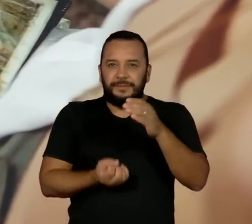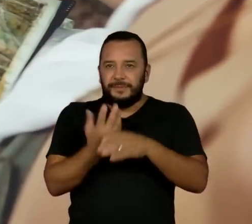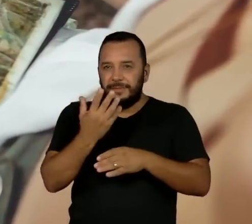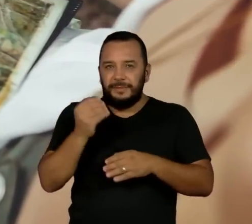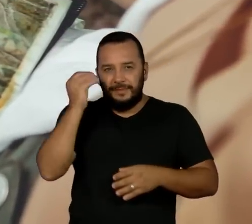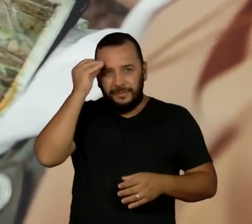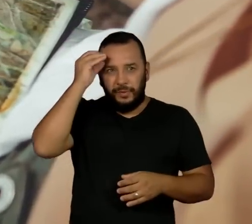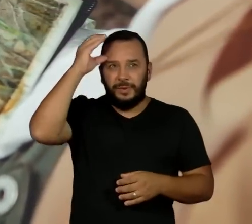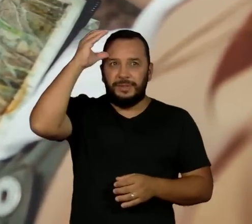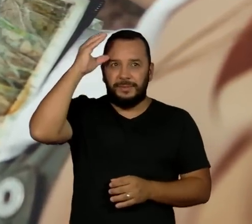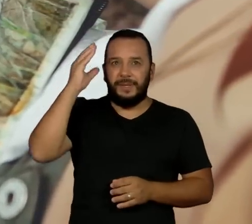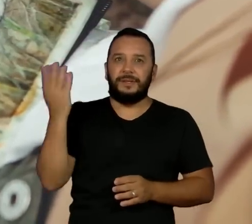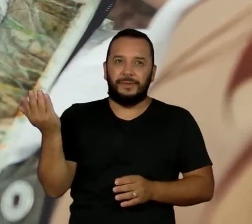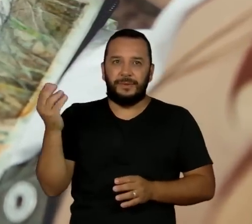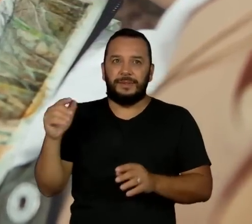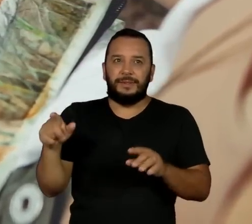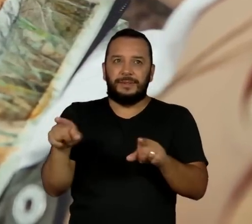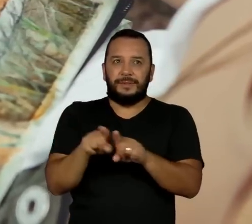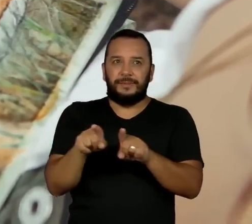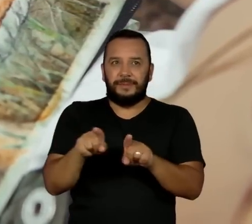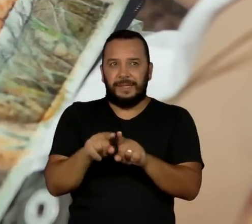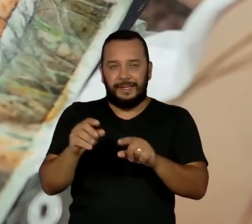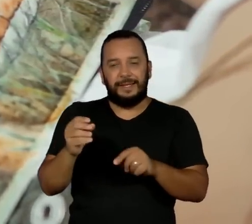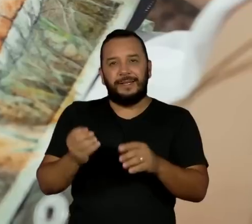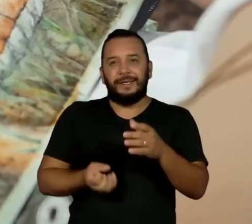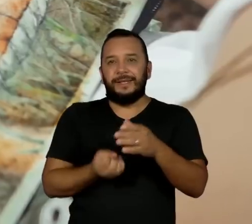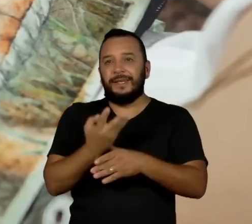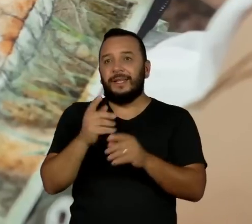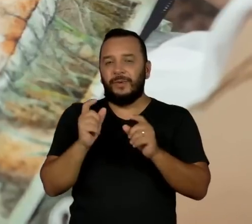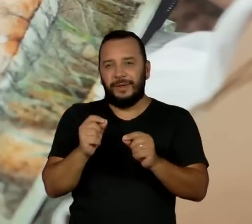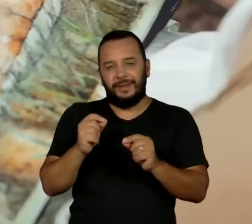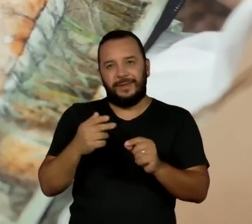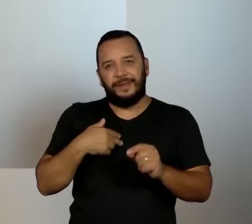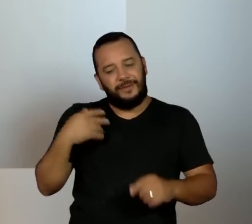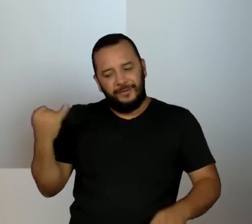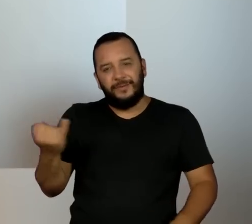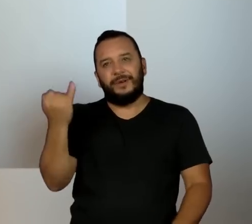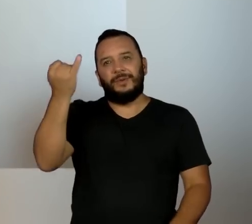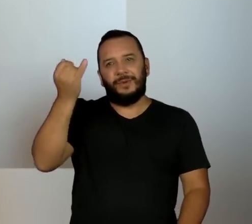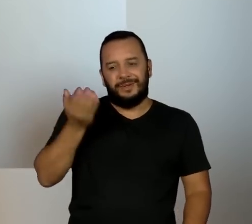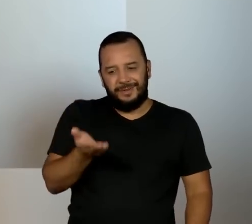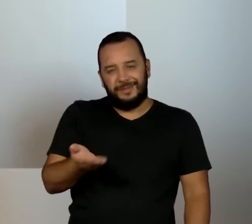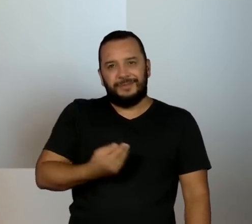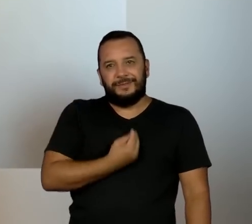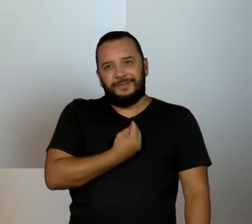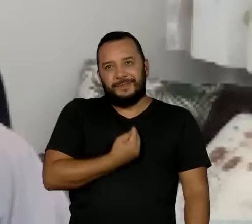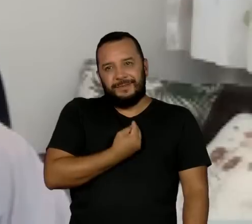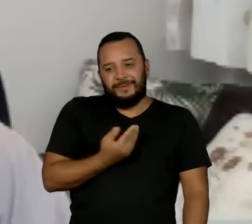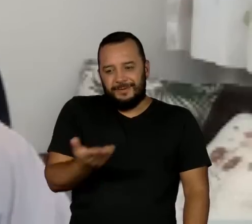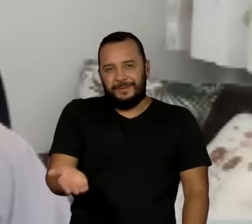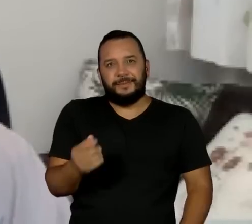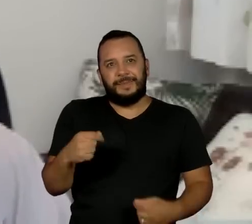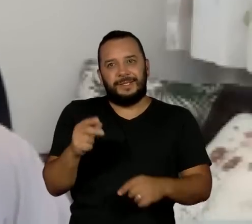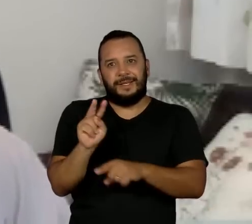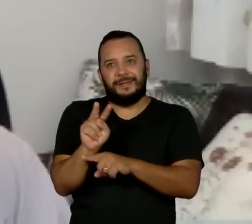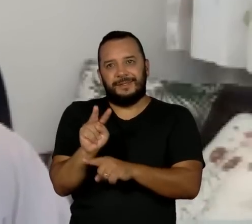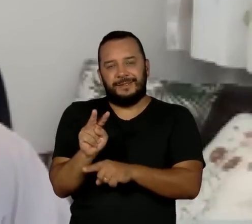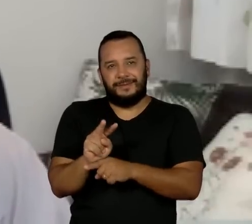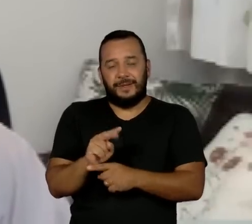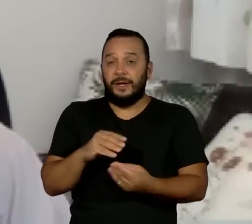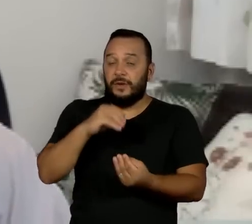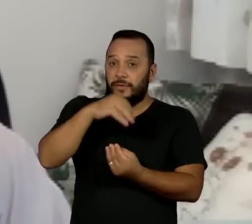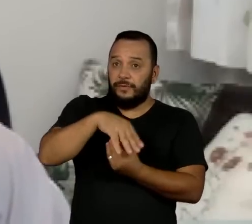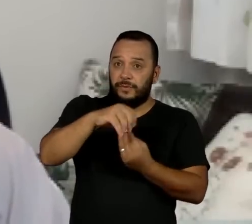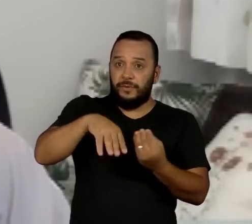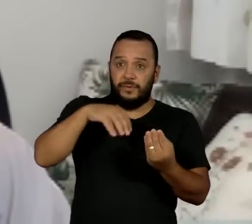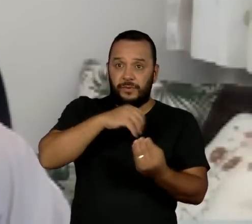conhecimento, né, você cria também valor de que aquilo ali existe e que precisa ser conservado. Os fungos estão lá há